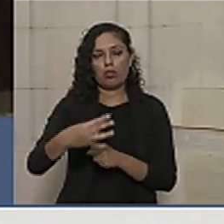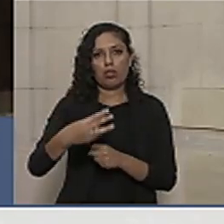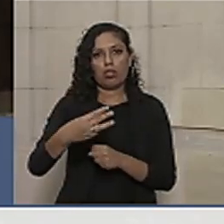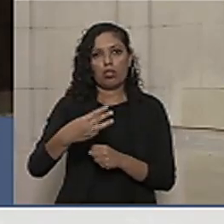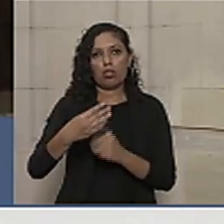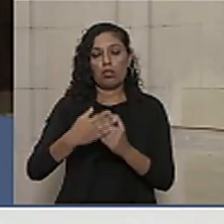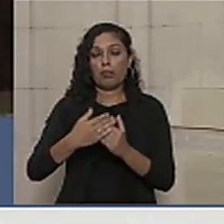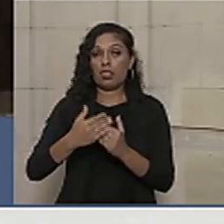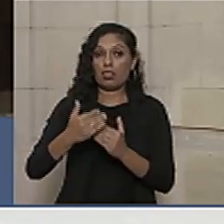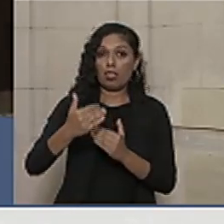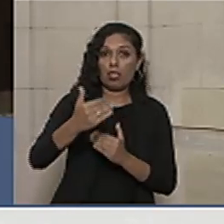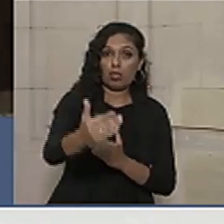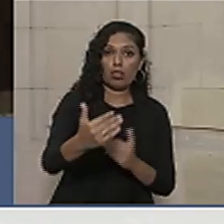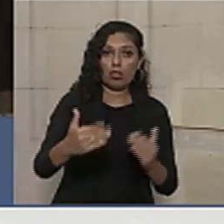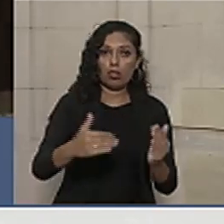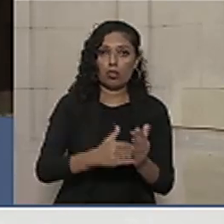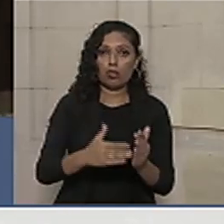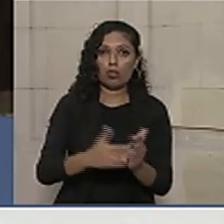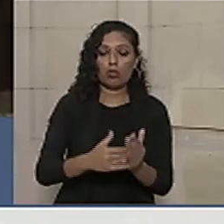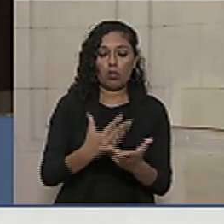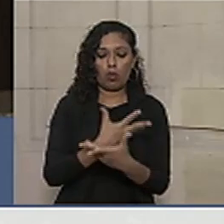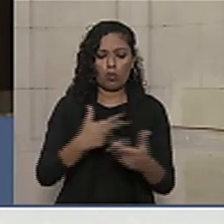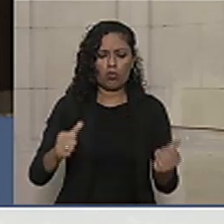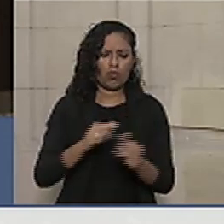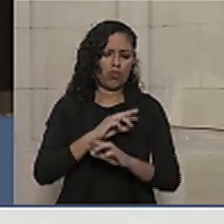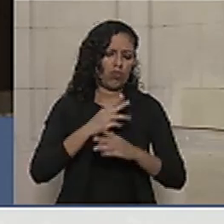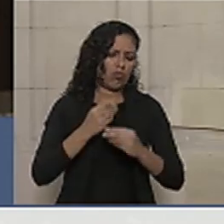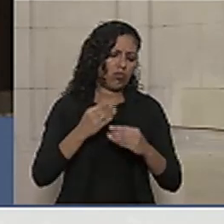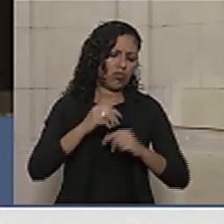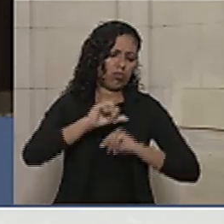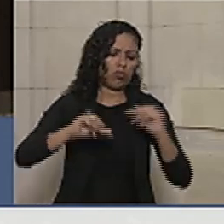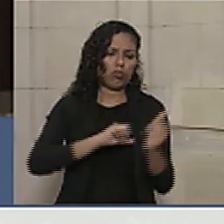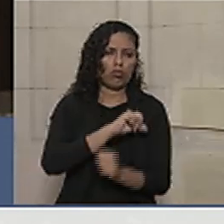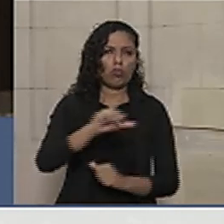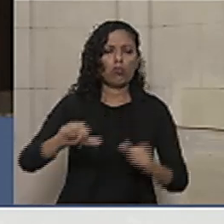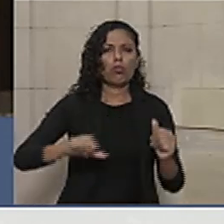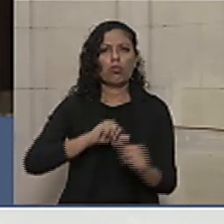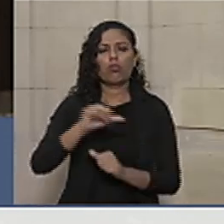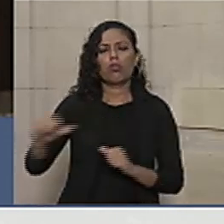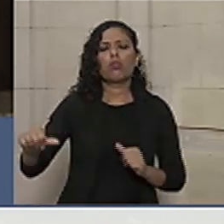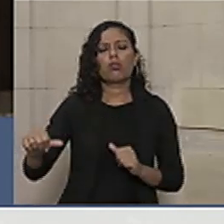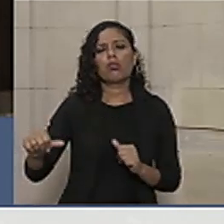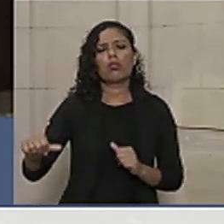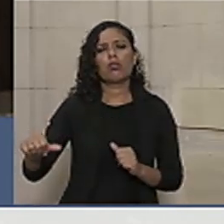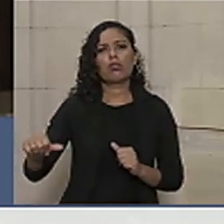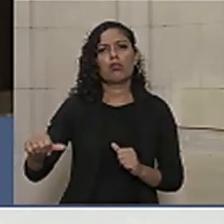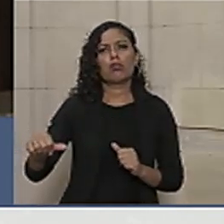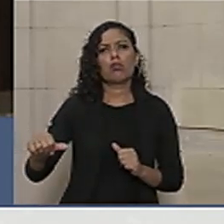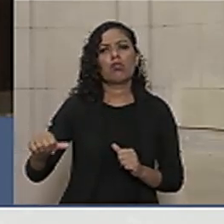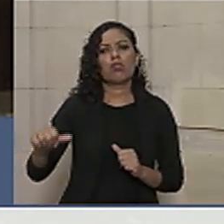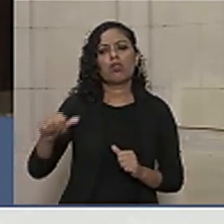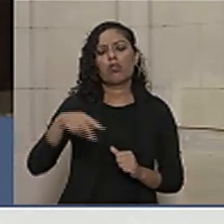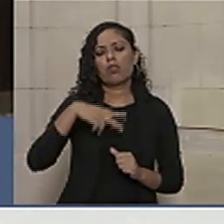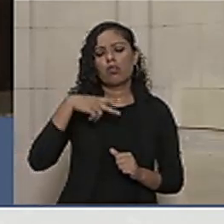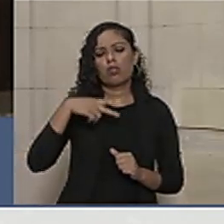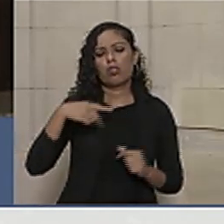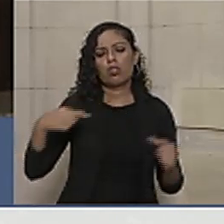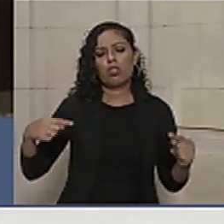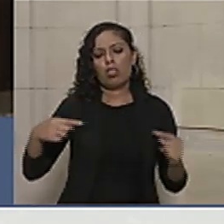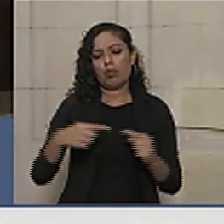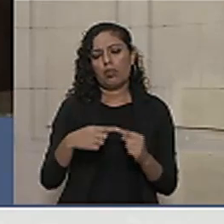que de 2013 até aqui muita coisa mudou no que tange a universalização